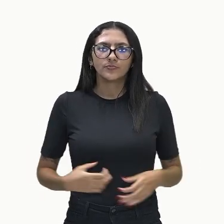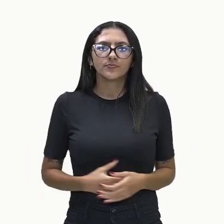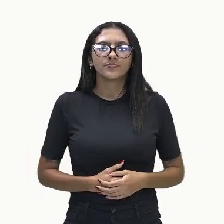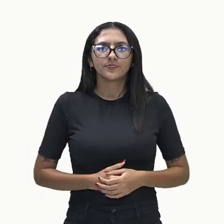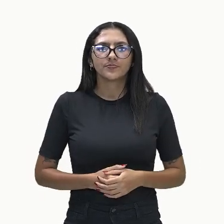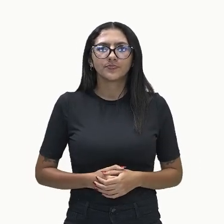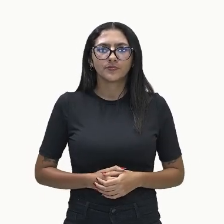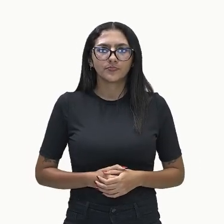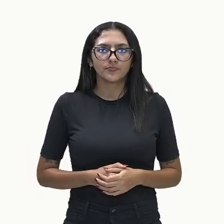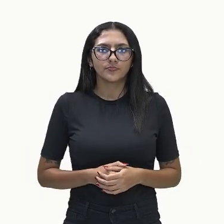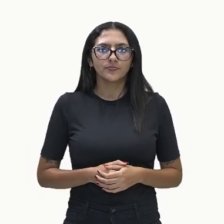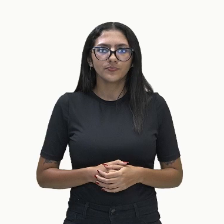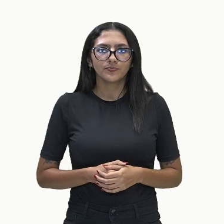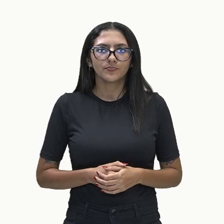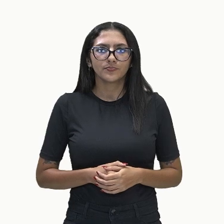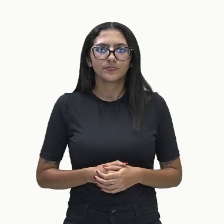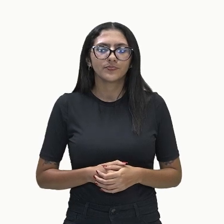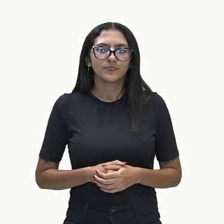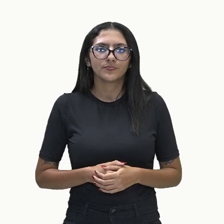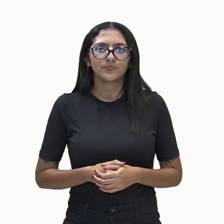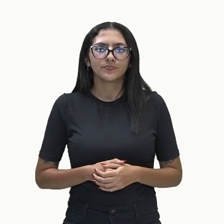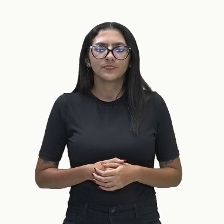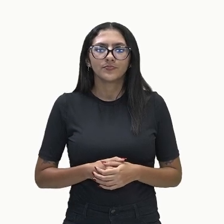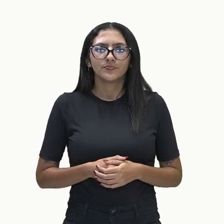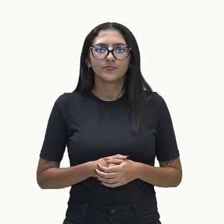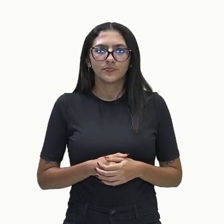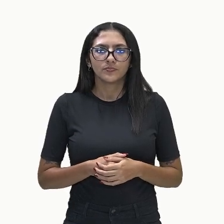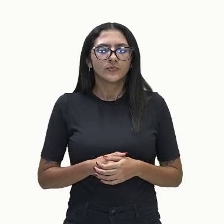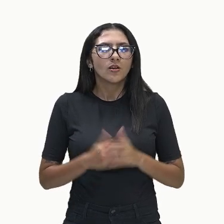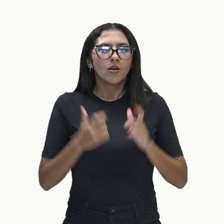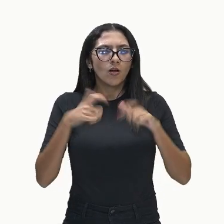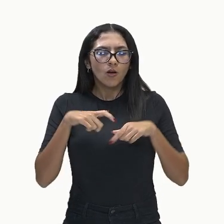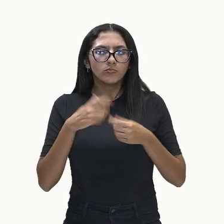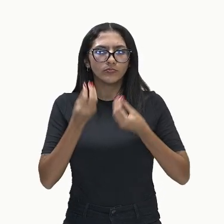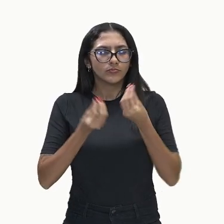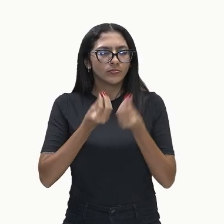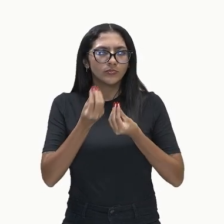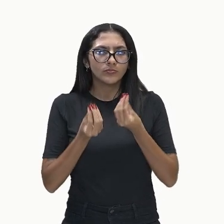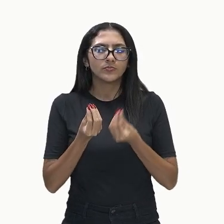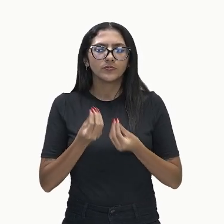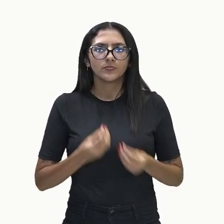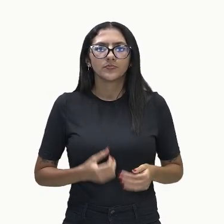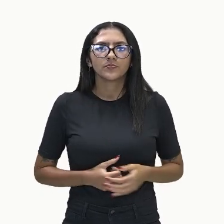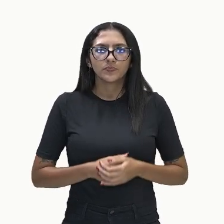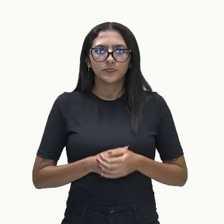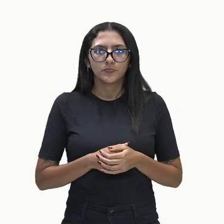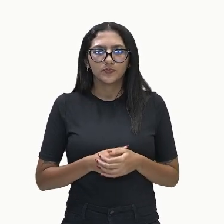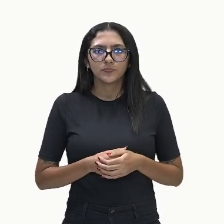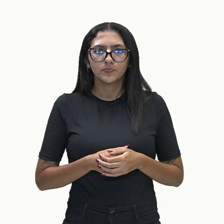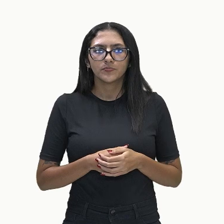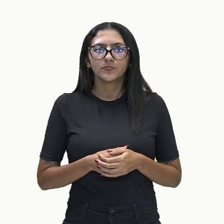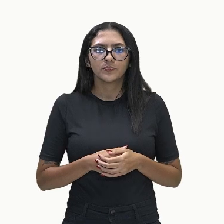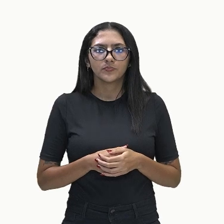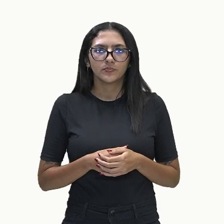Ó, para o pulmão. Por onde, professora? Pela